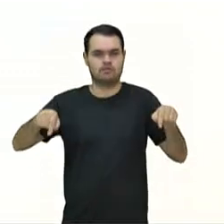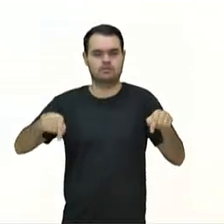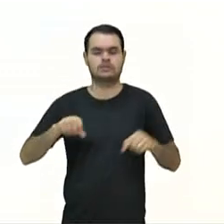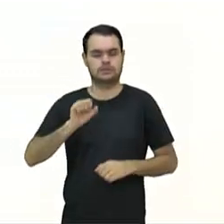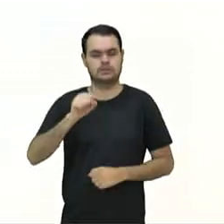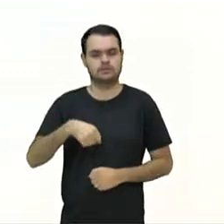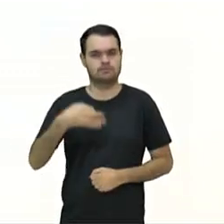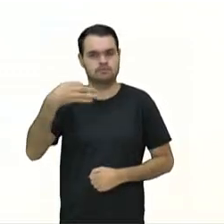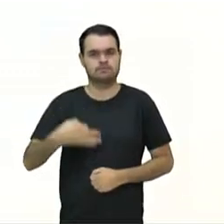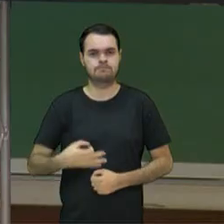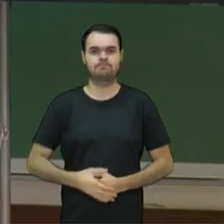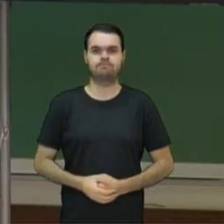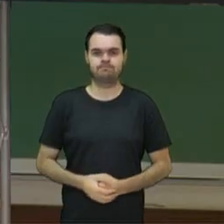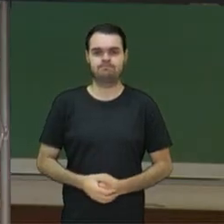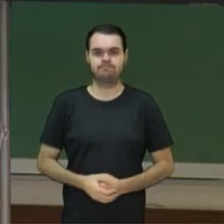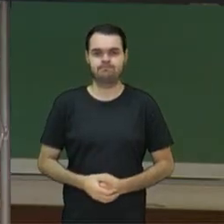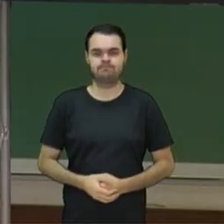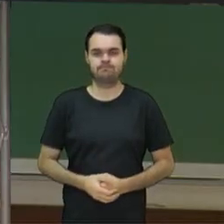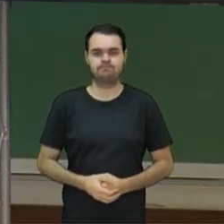está correta.